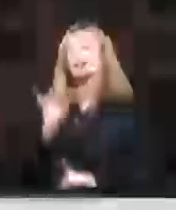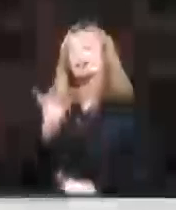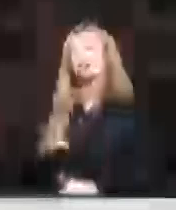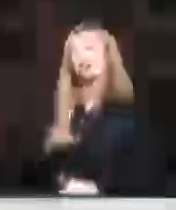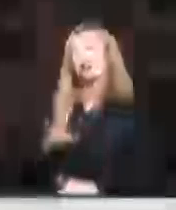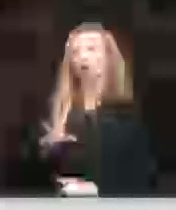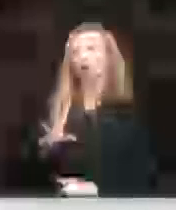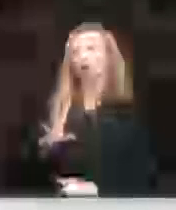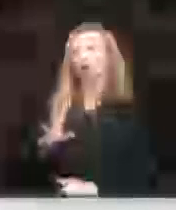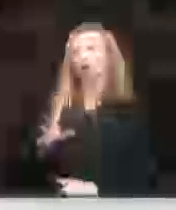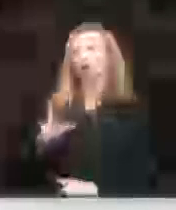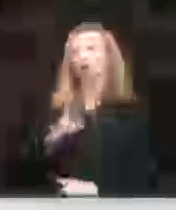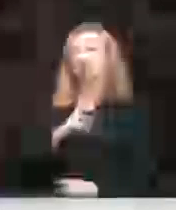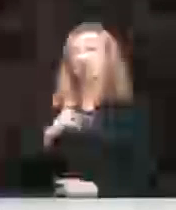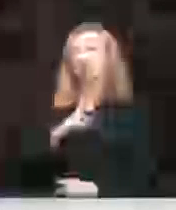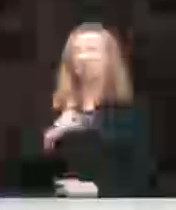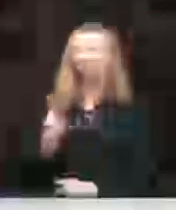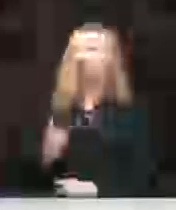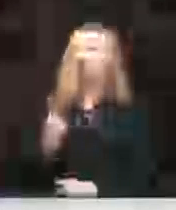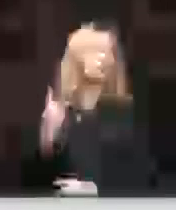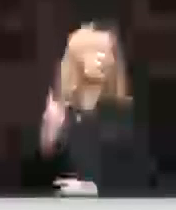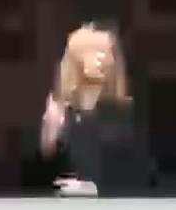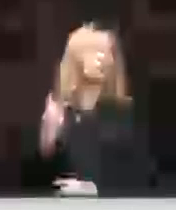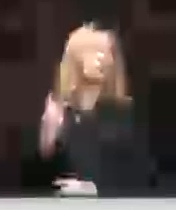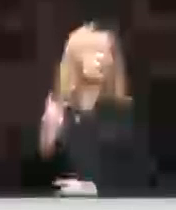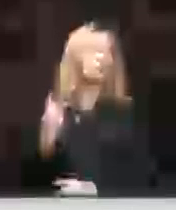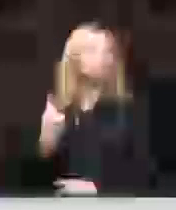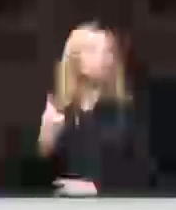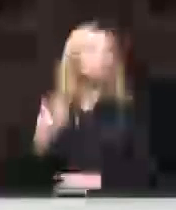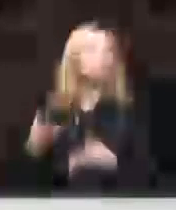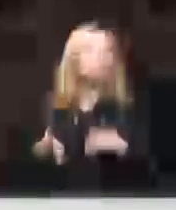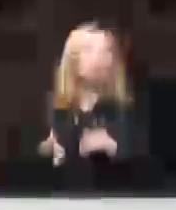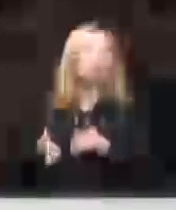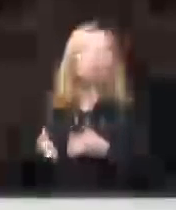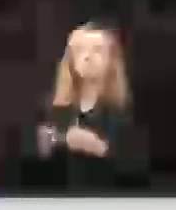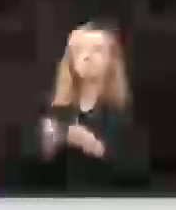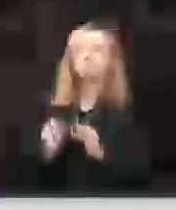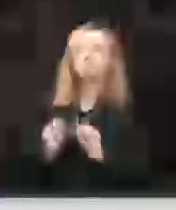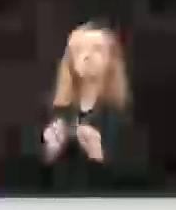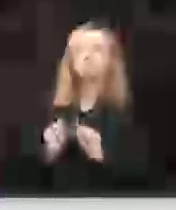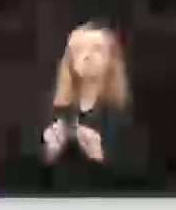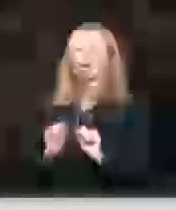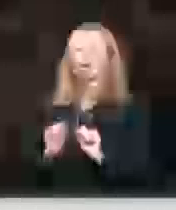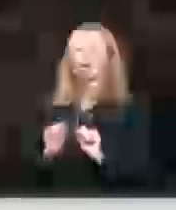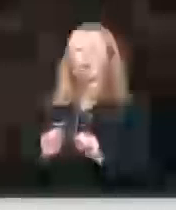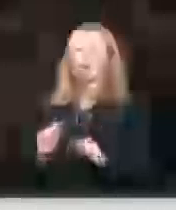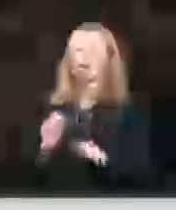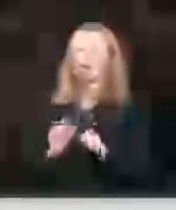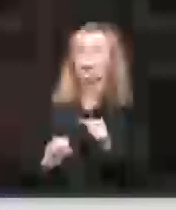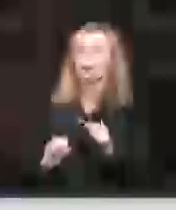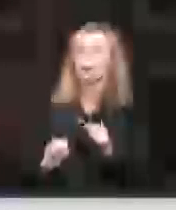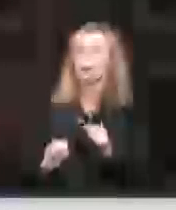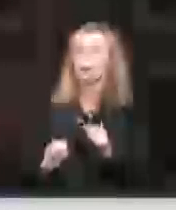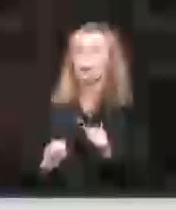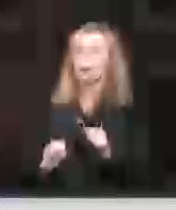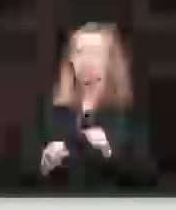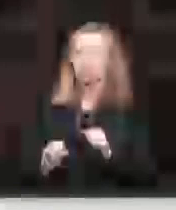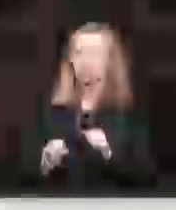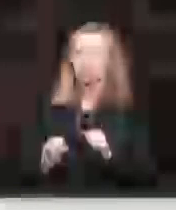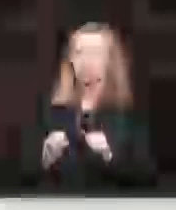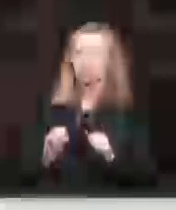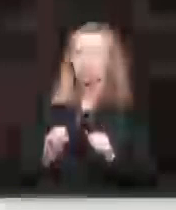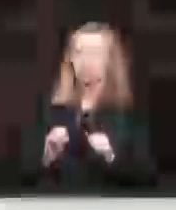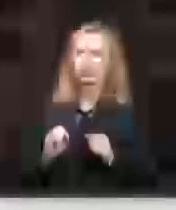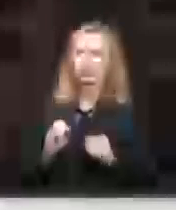um item que possibilita, não é gastar mais, é gastar muito